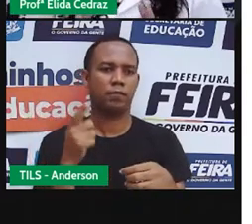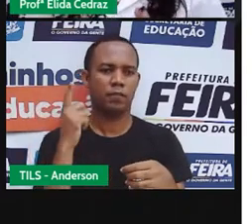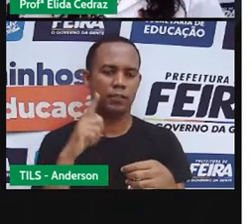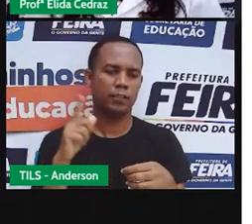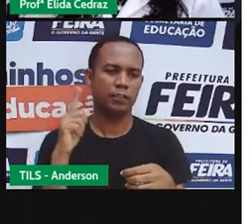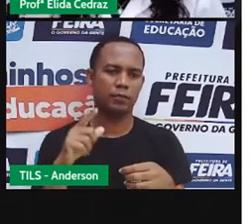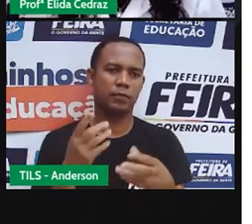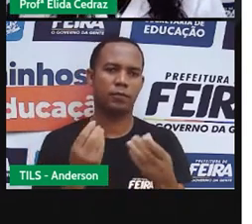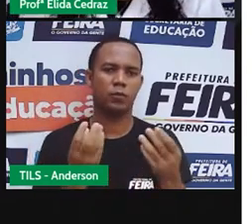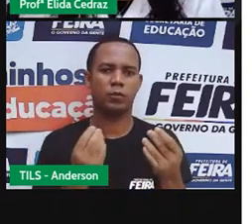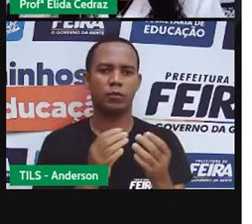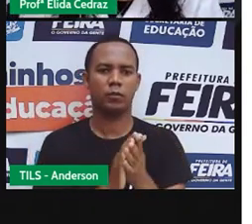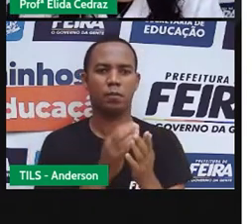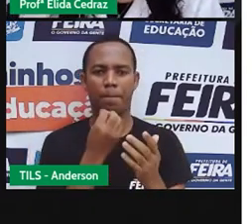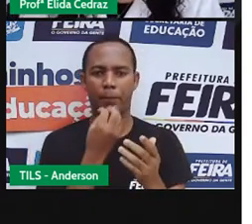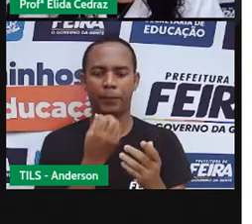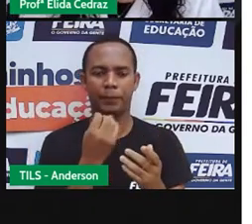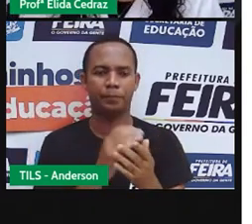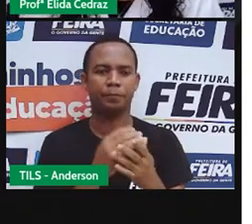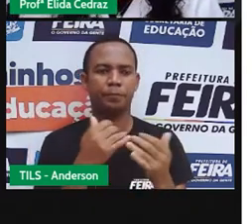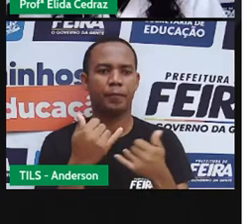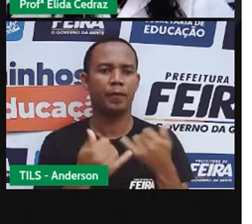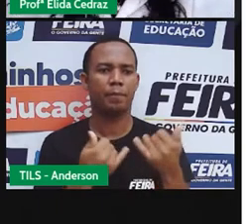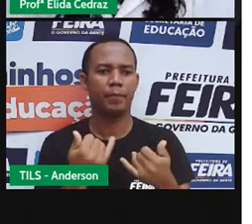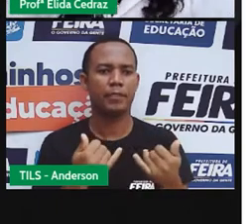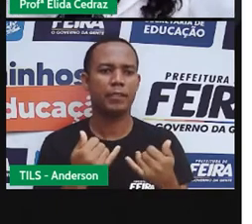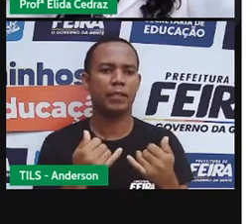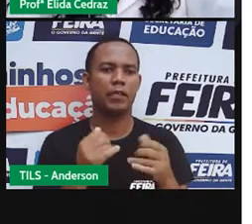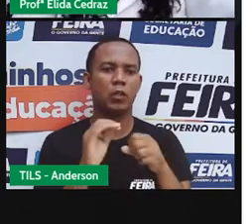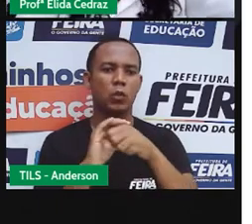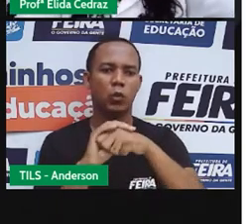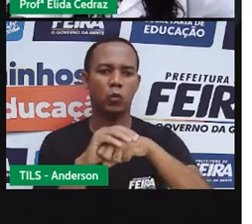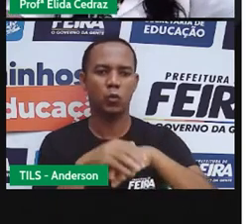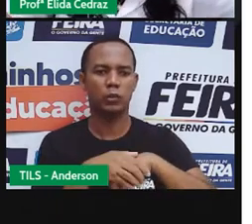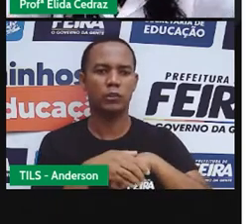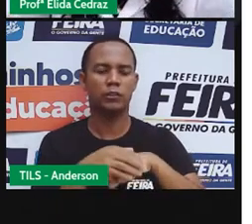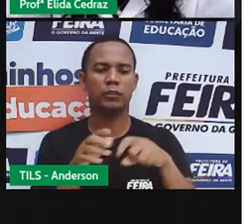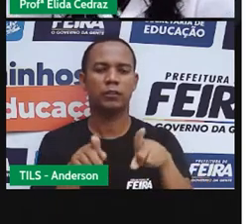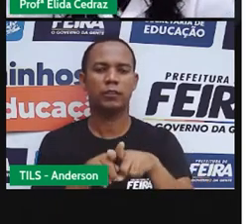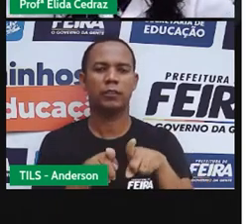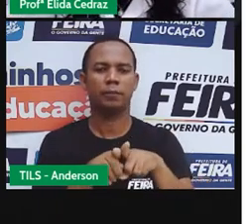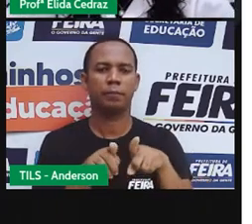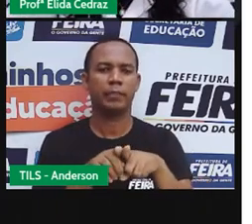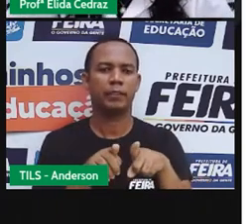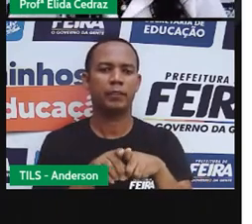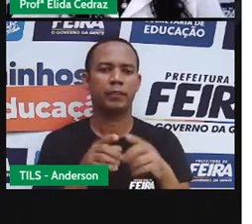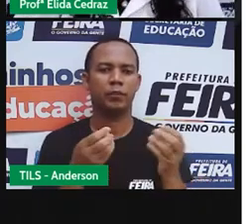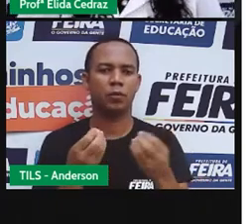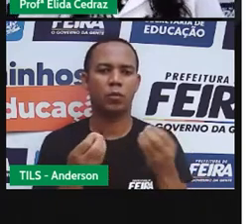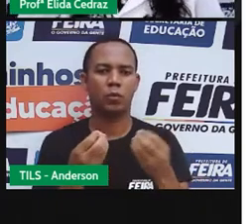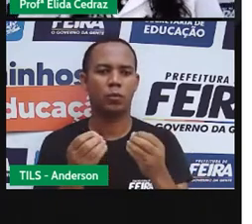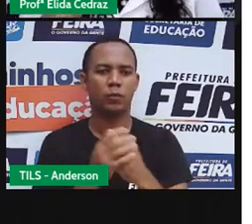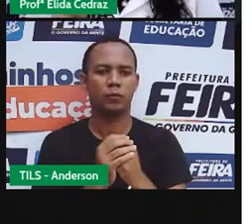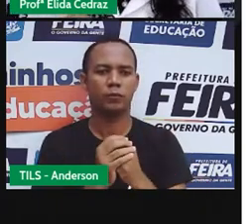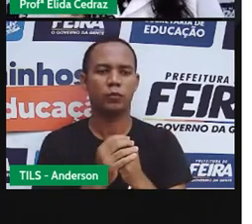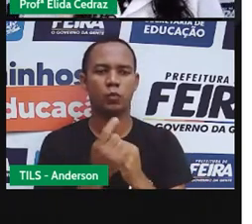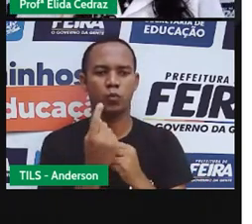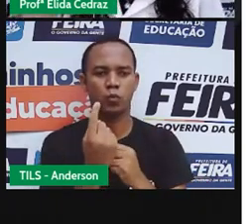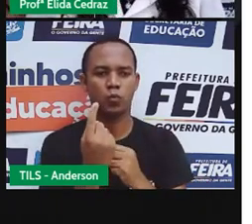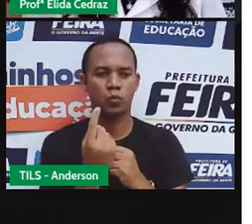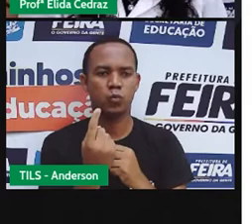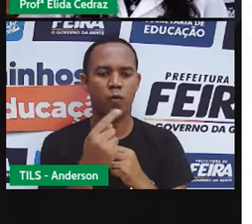É um pega-pega no escuro, brinca à noite. Eles ficam soltos lá na aldeia e